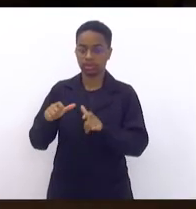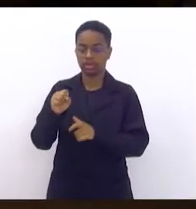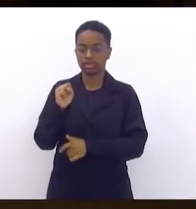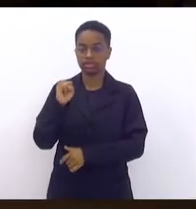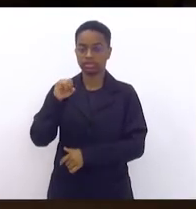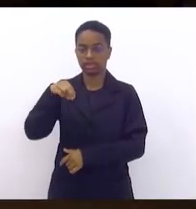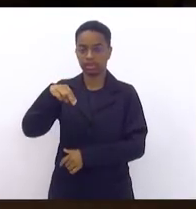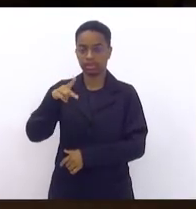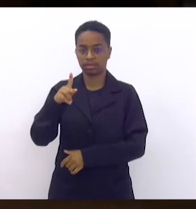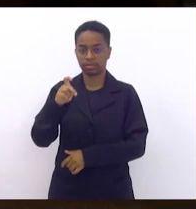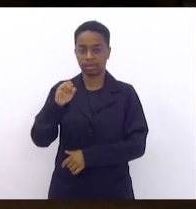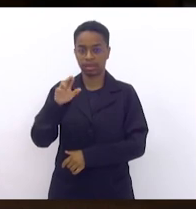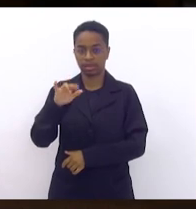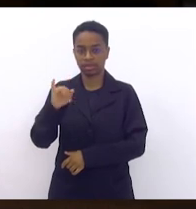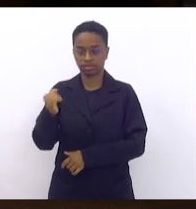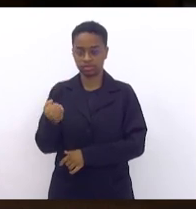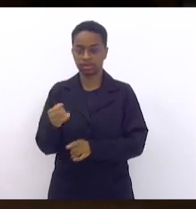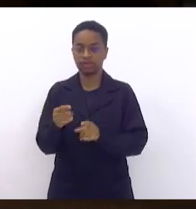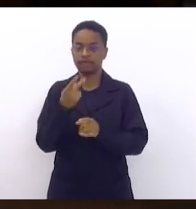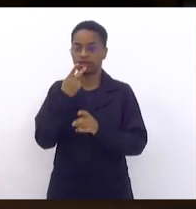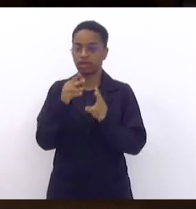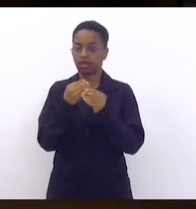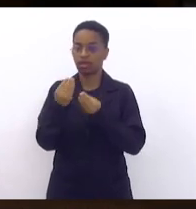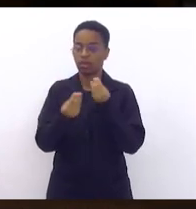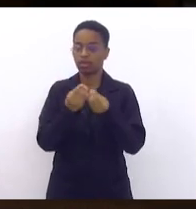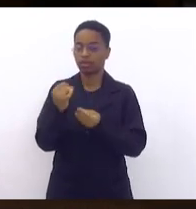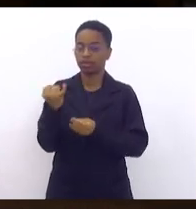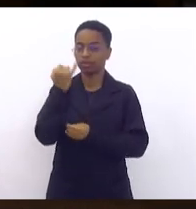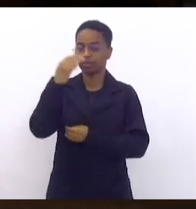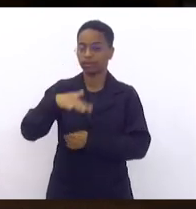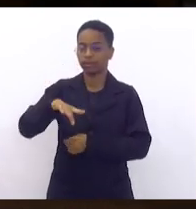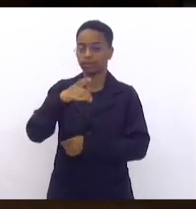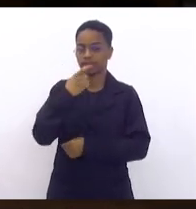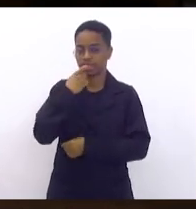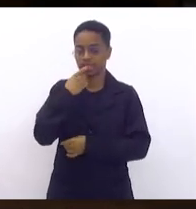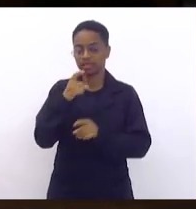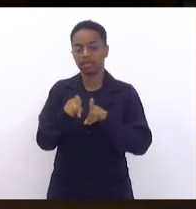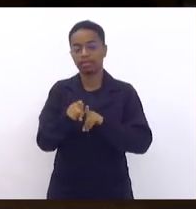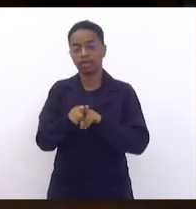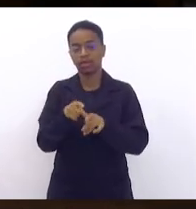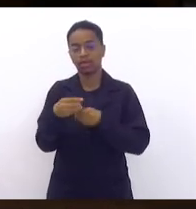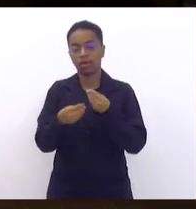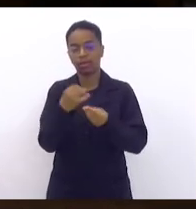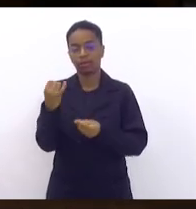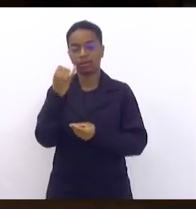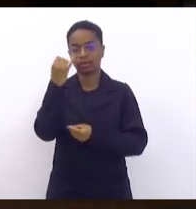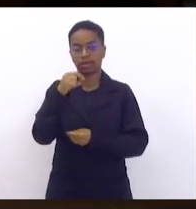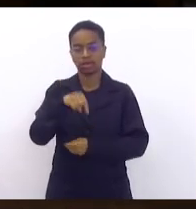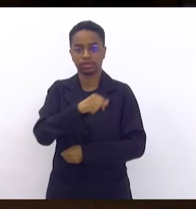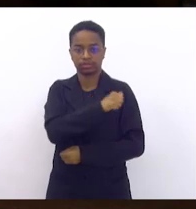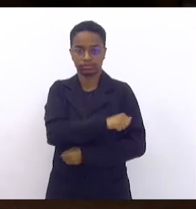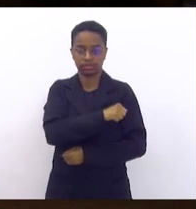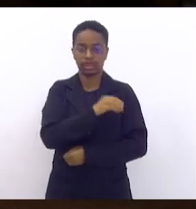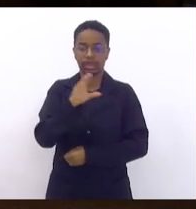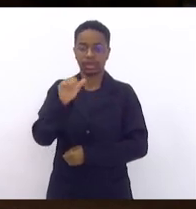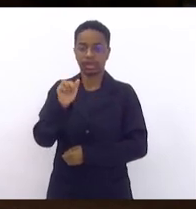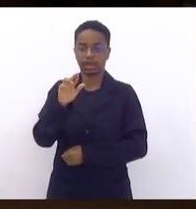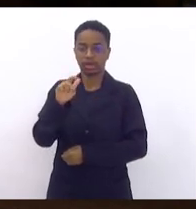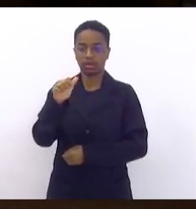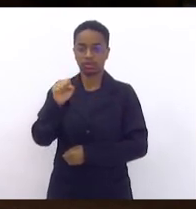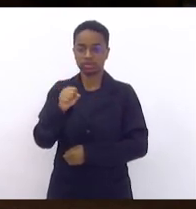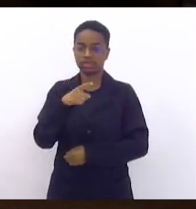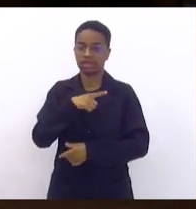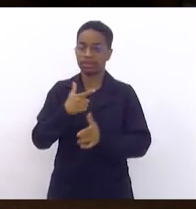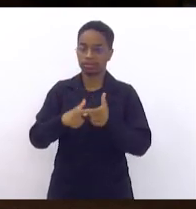plástico né e a importância dela para economia no estado do Rio de Janeiro Carlos Silva tava previsto mas ele teve um problema